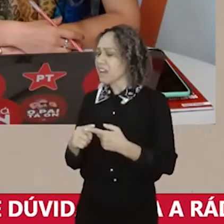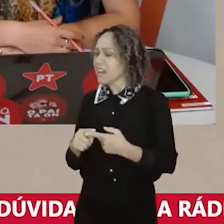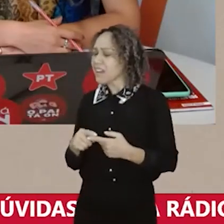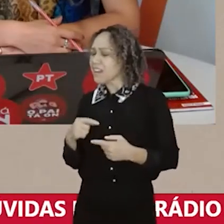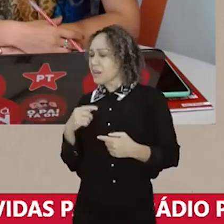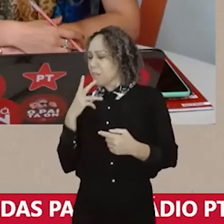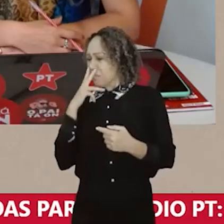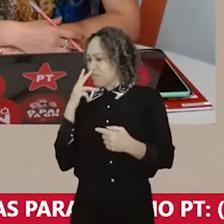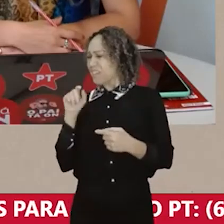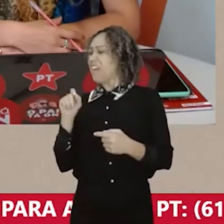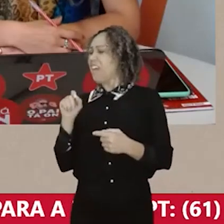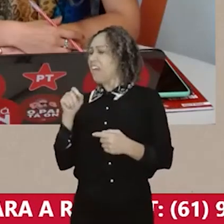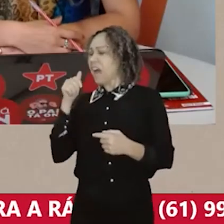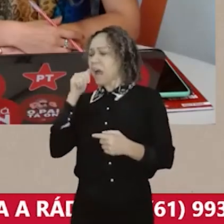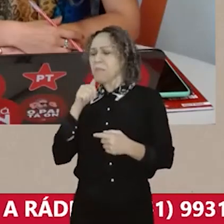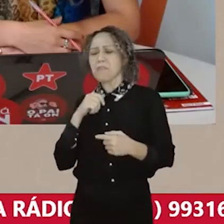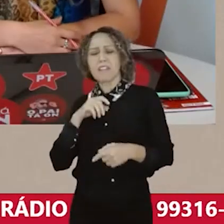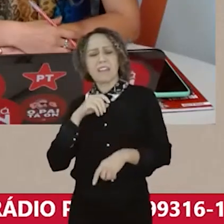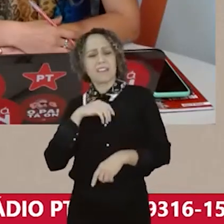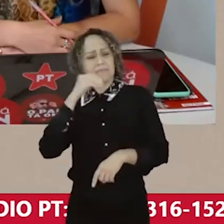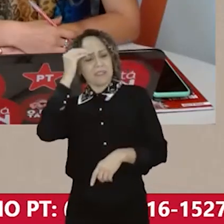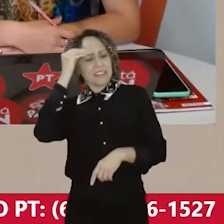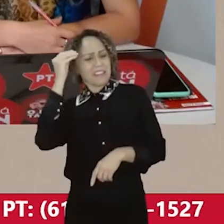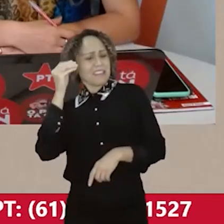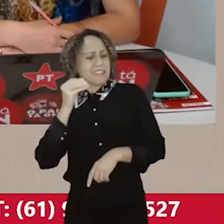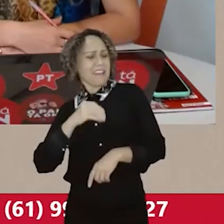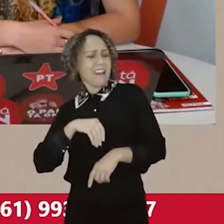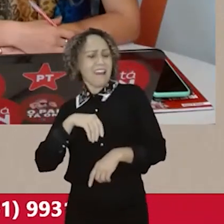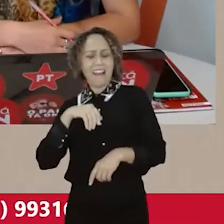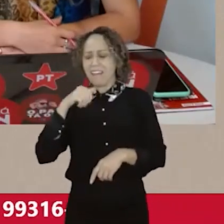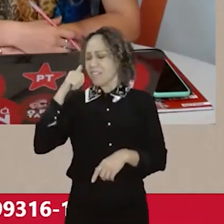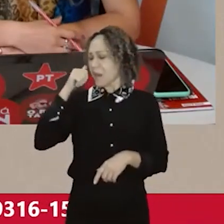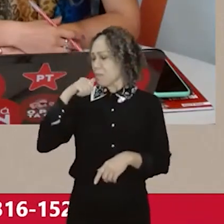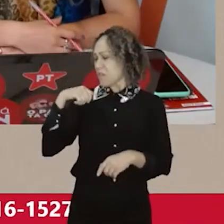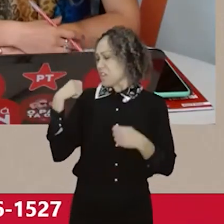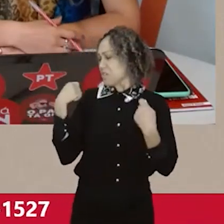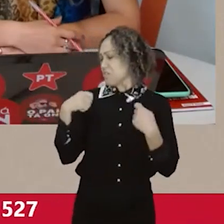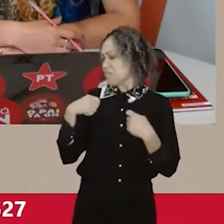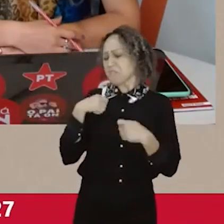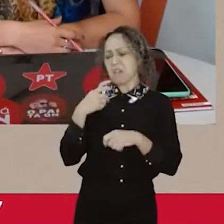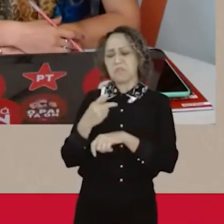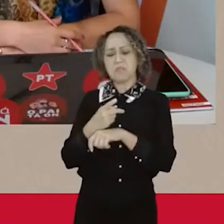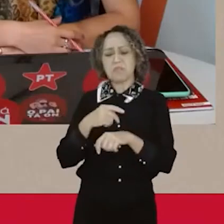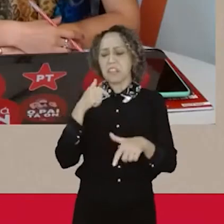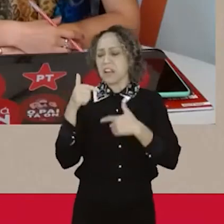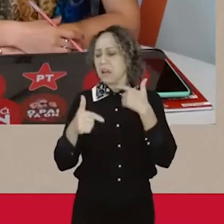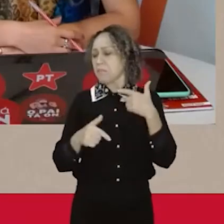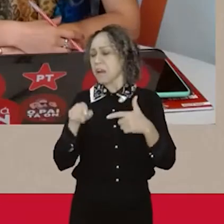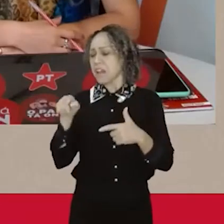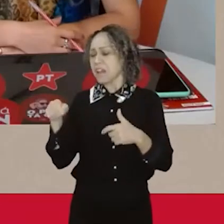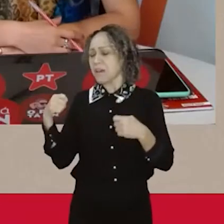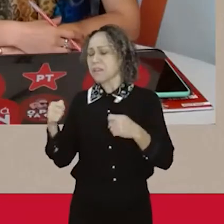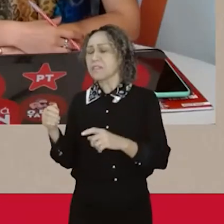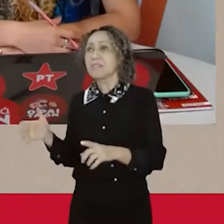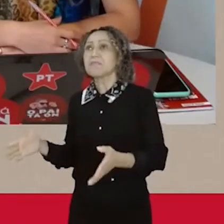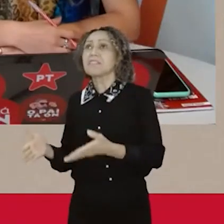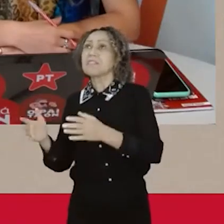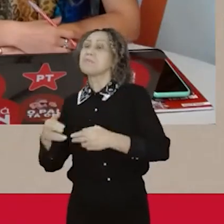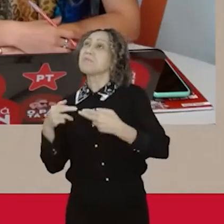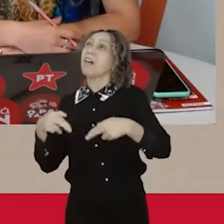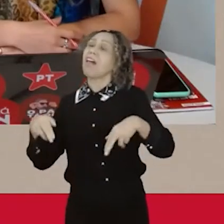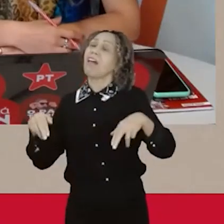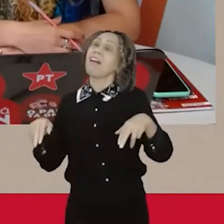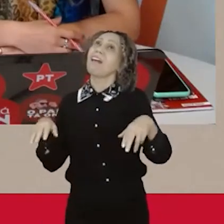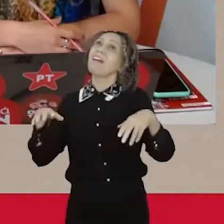que ela não está procurando emprego, né? Que ela precisa de um estímulo para sair de casa, que ela está lá deitada na rede e não quer trabalhar.